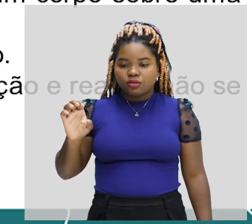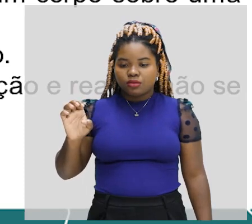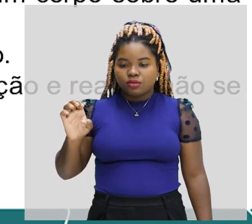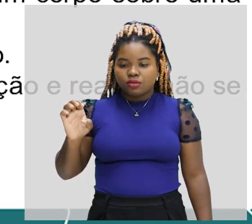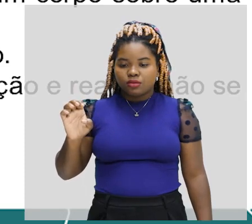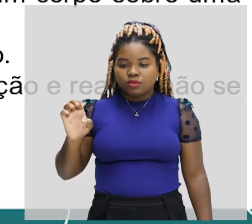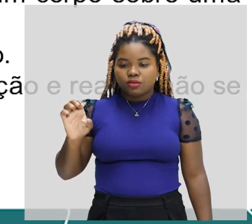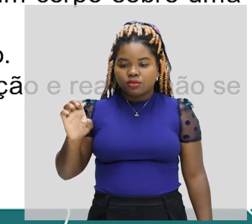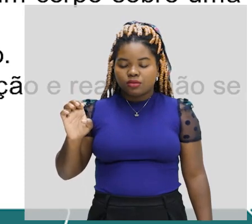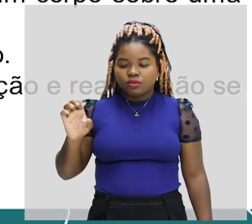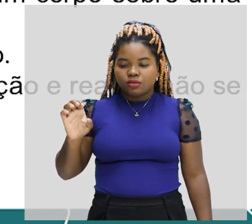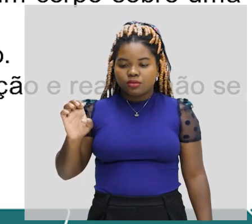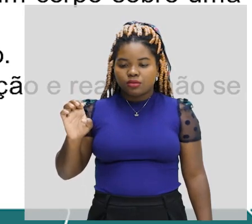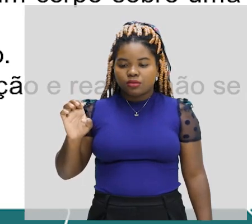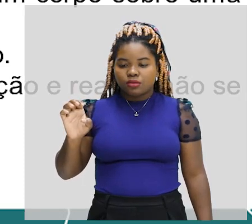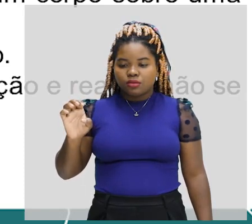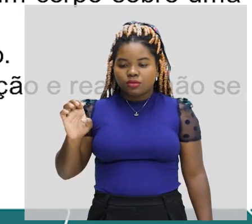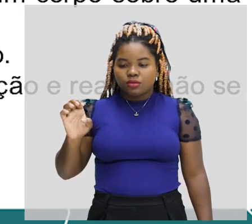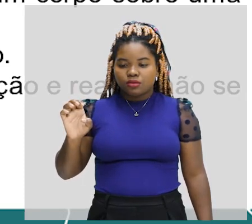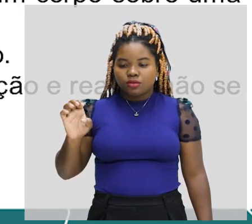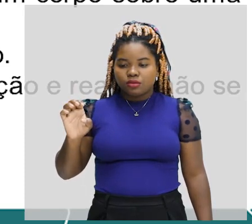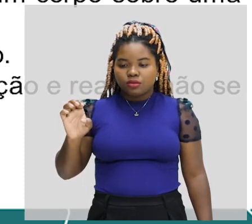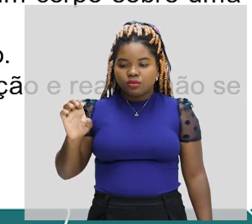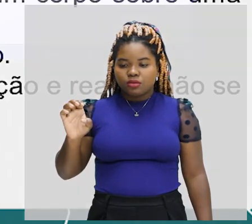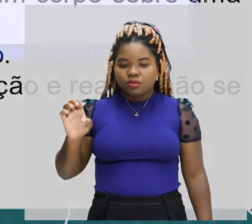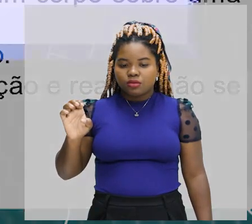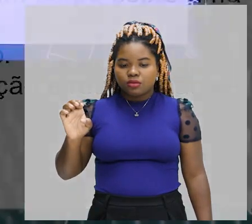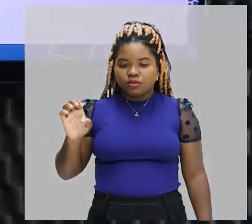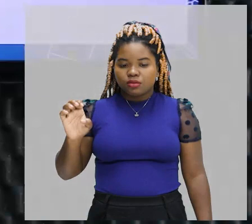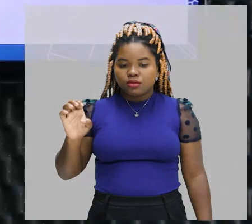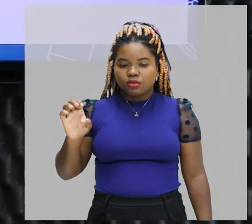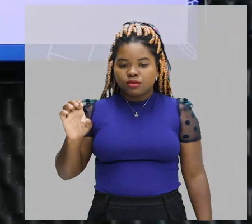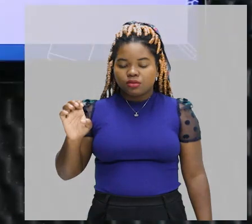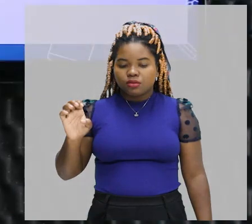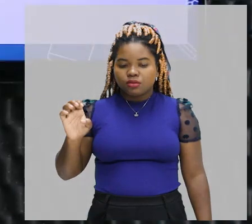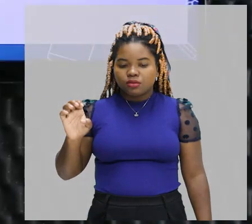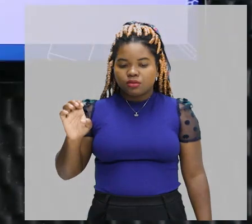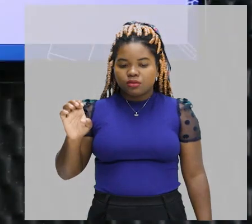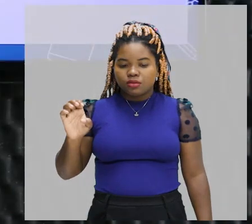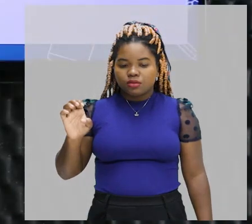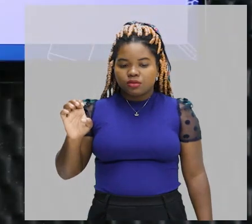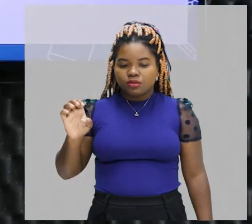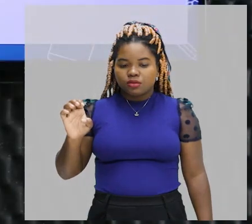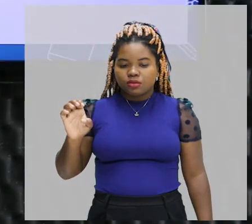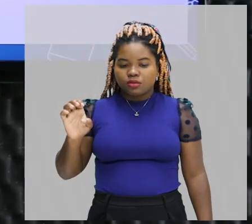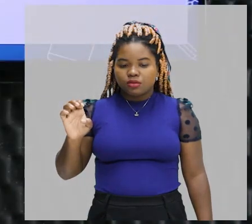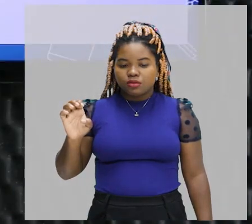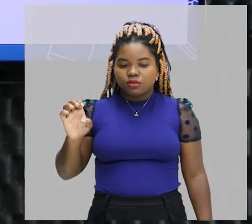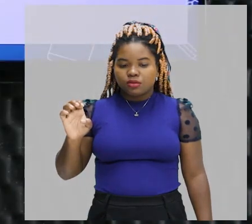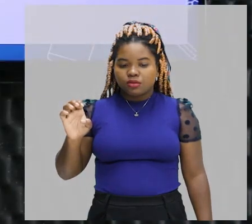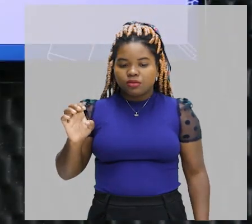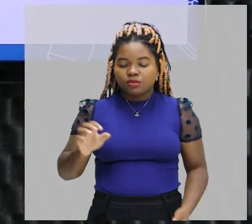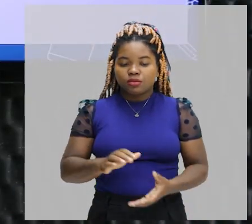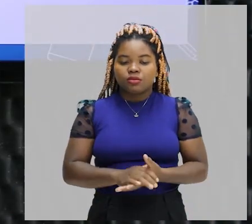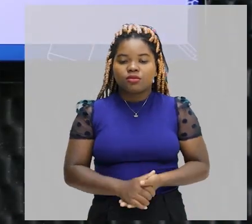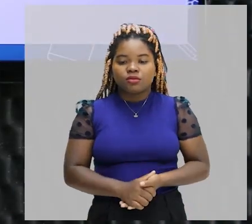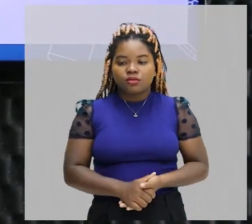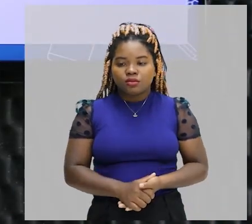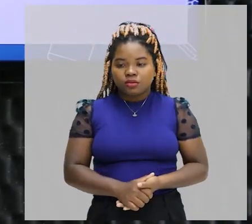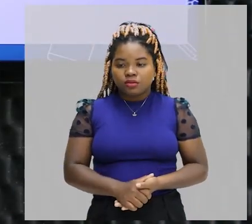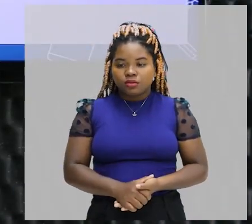Como estão aplicadas em corpos diferentes, as forças de ação e reação não se equilibram.